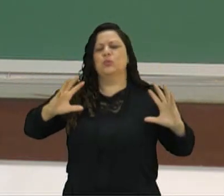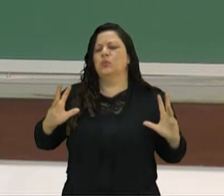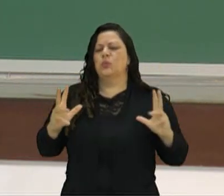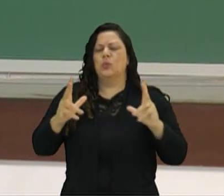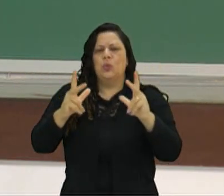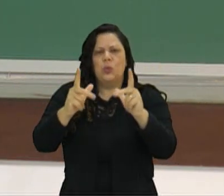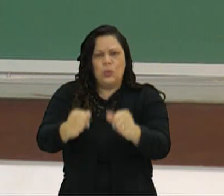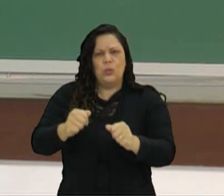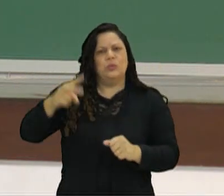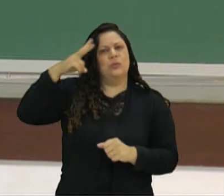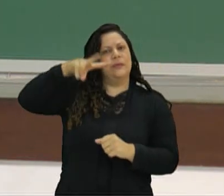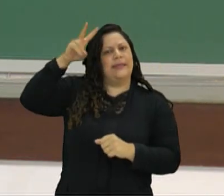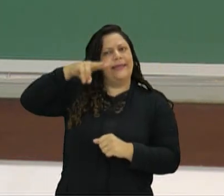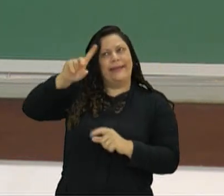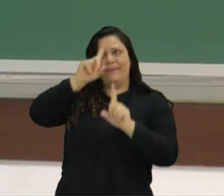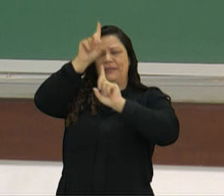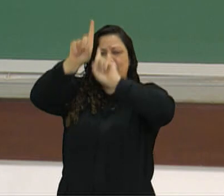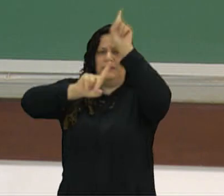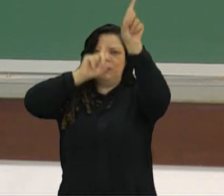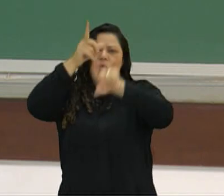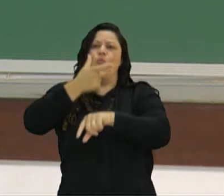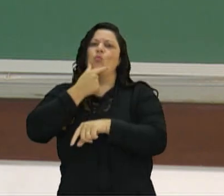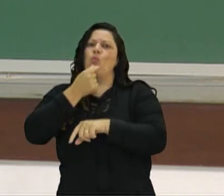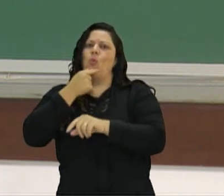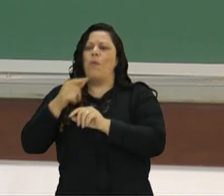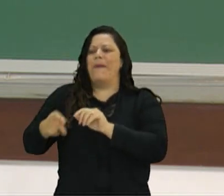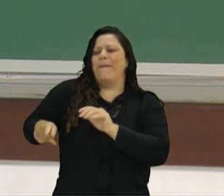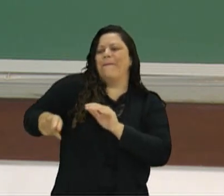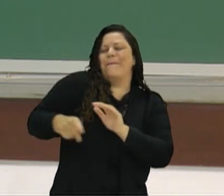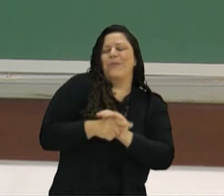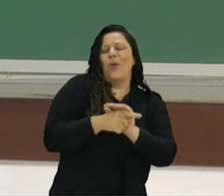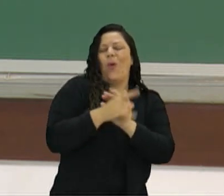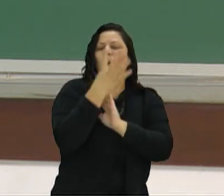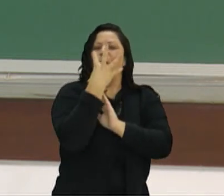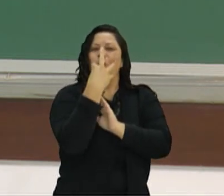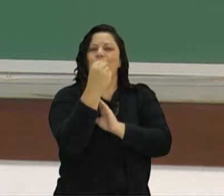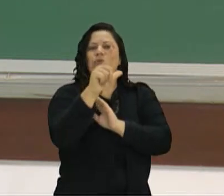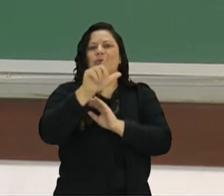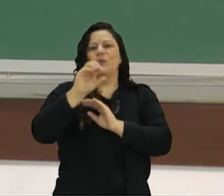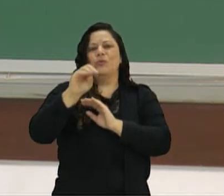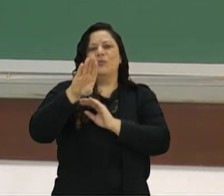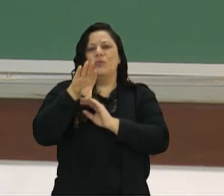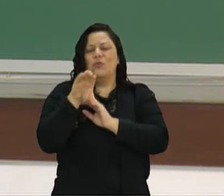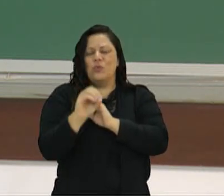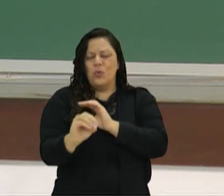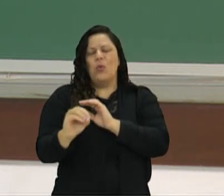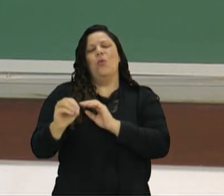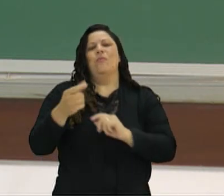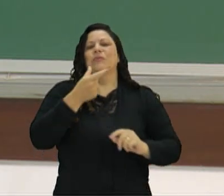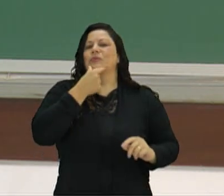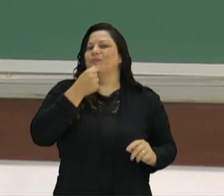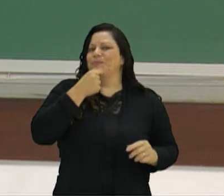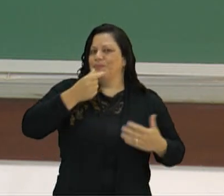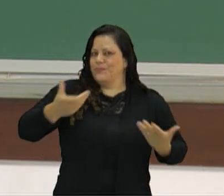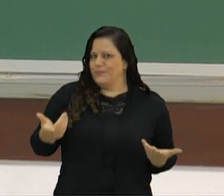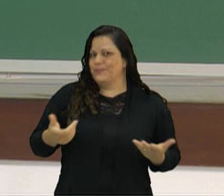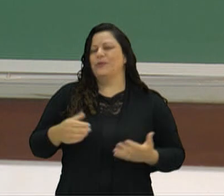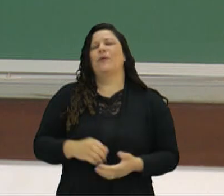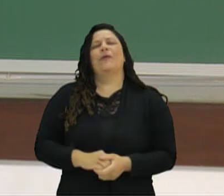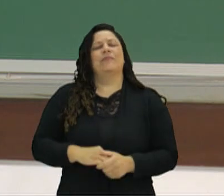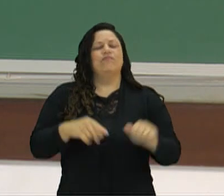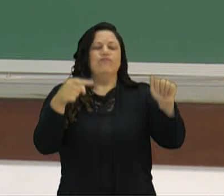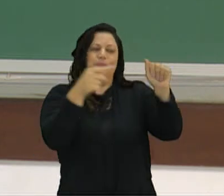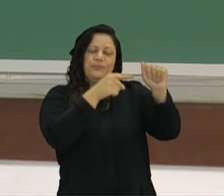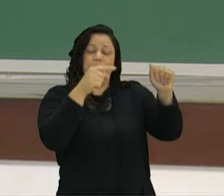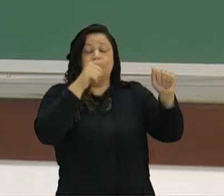ideia hobbesiana, o homem é o lobo do homem. Então, isso aqui, essa primeira alternativa, pode ser atribuída,